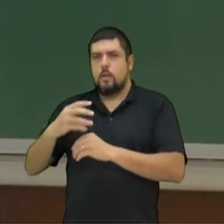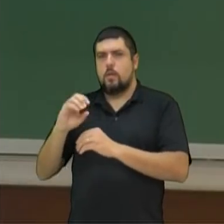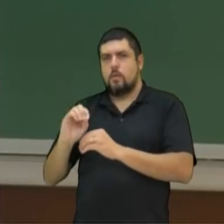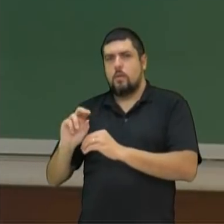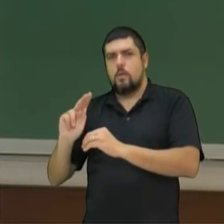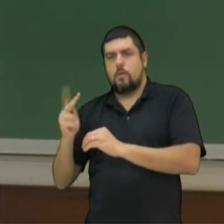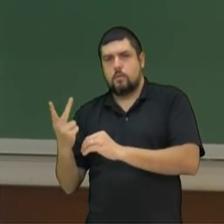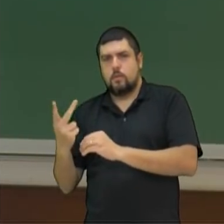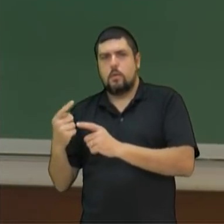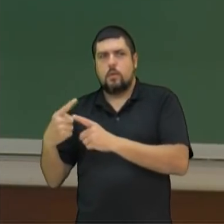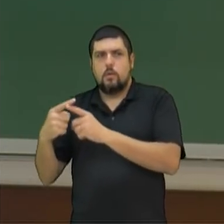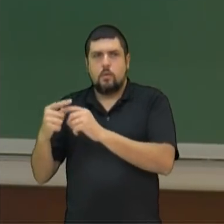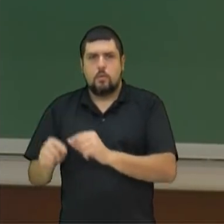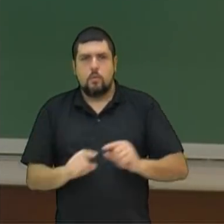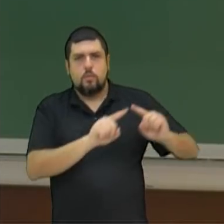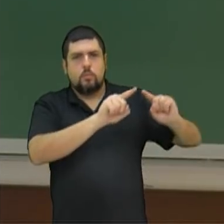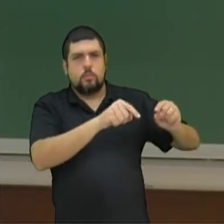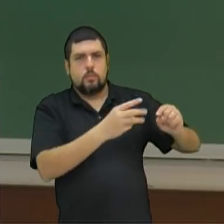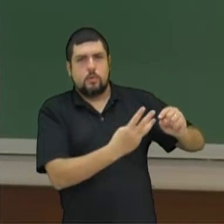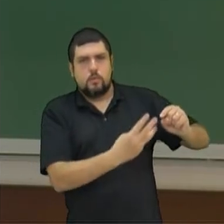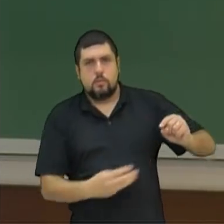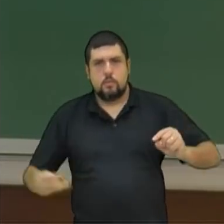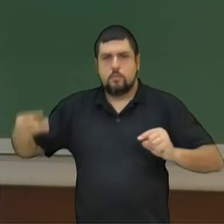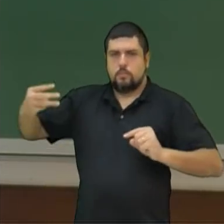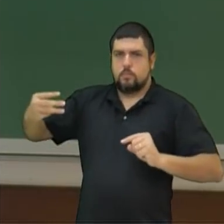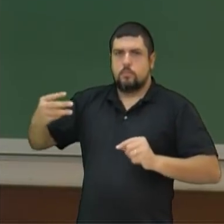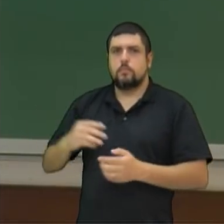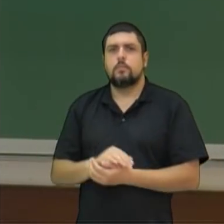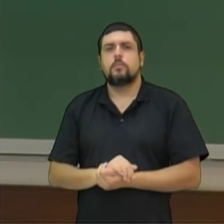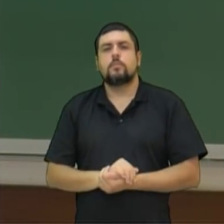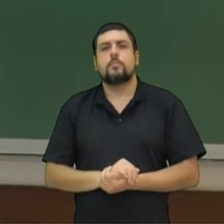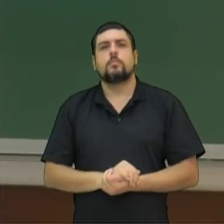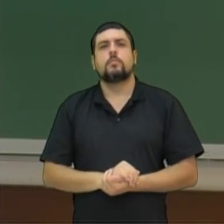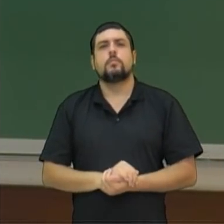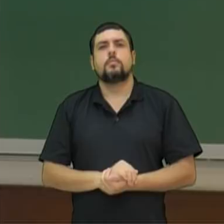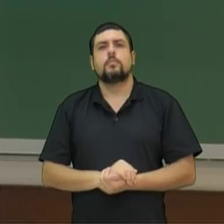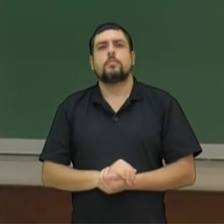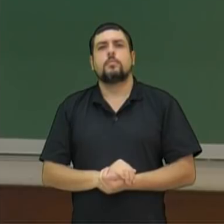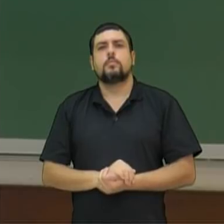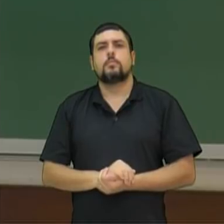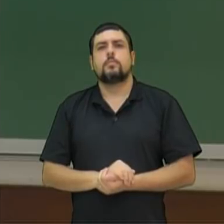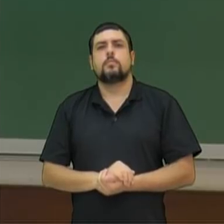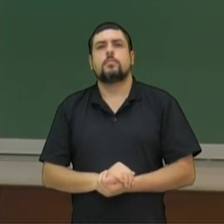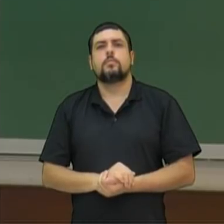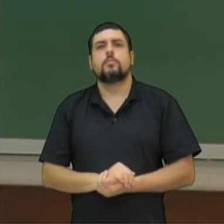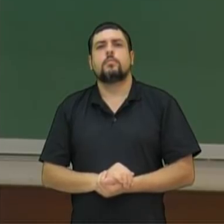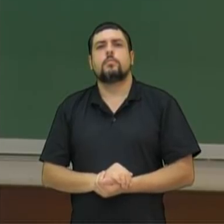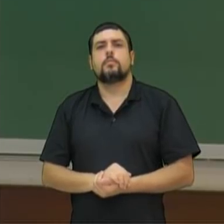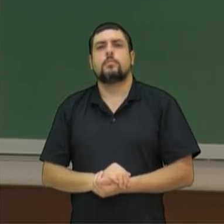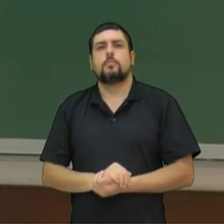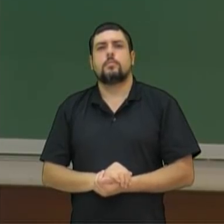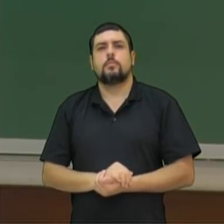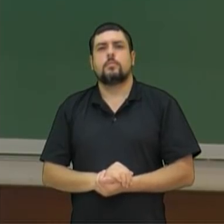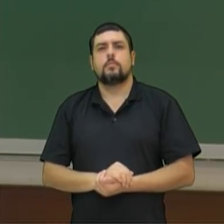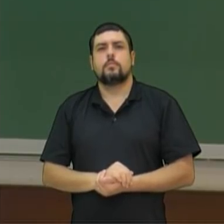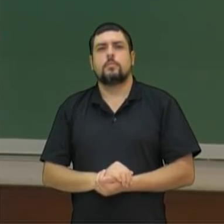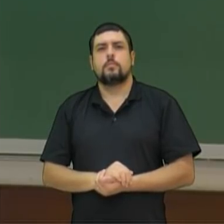cada uma com uma carga negativa. Beleza? Firme e forte? Valente? Seguindo então.